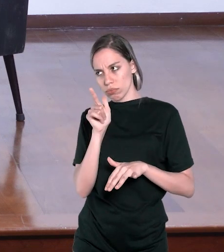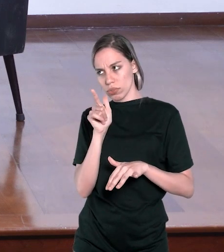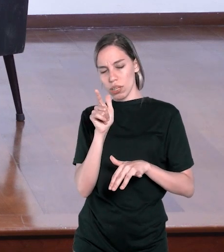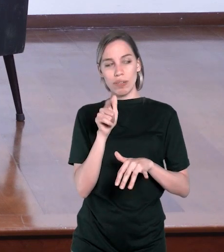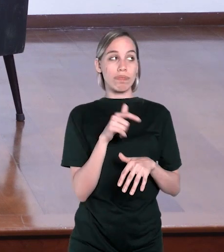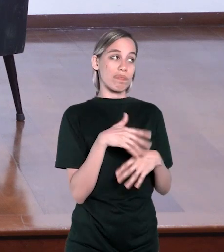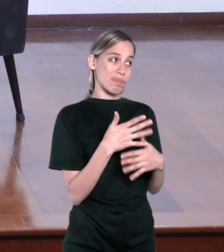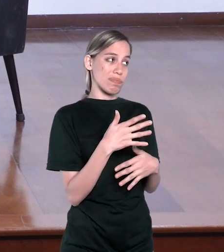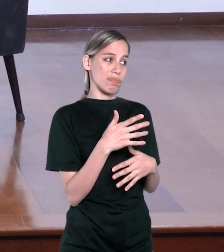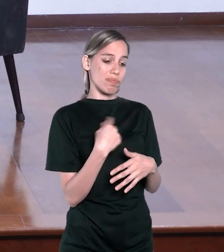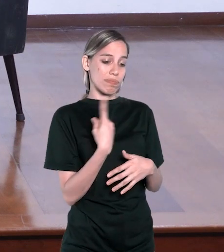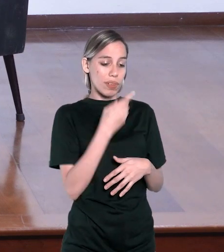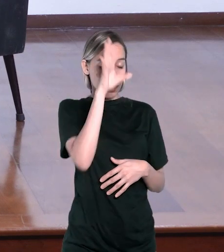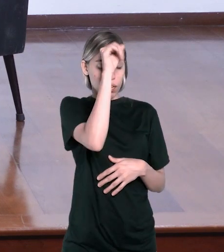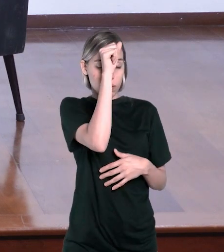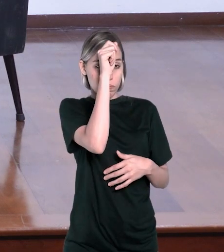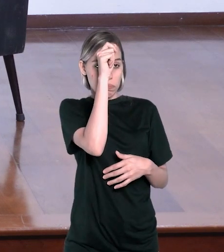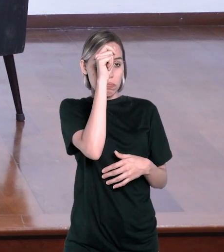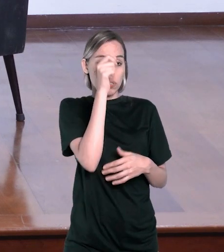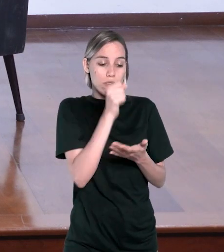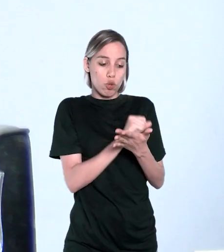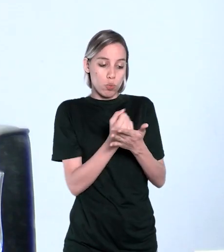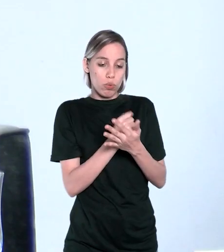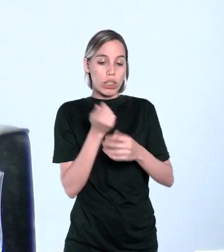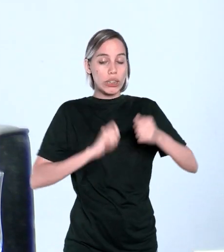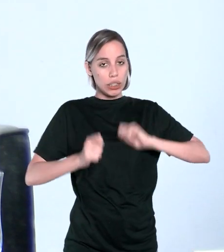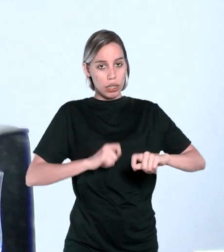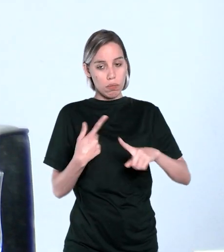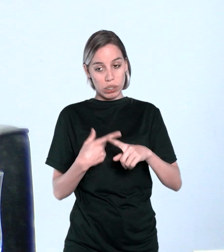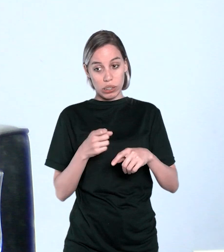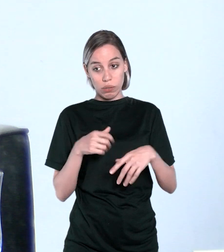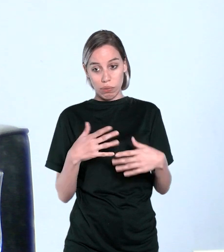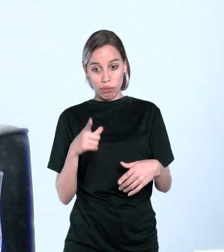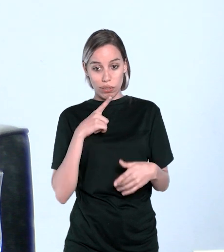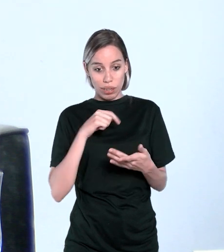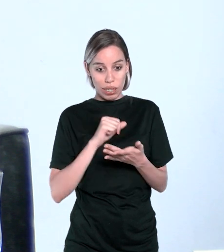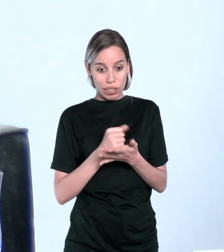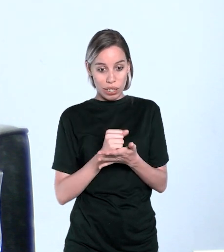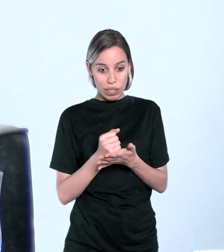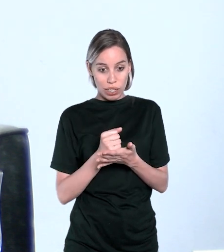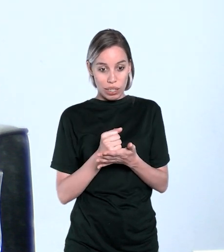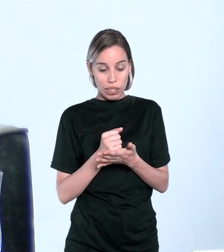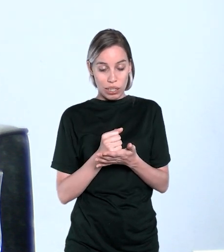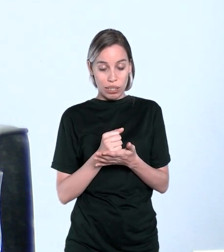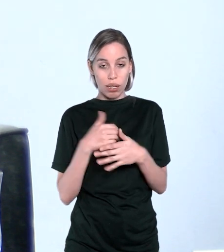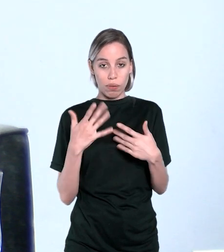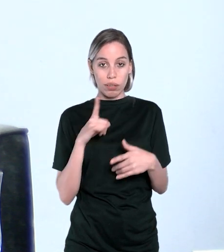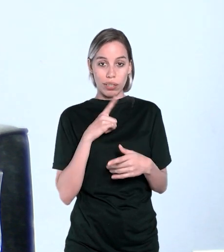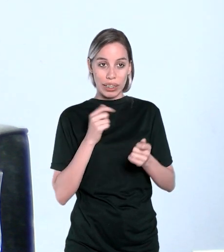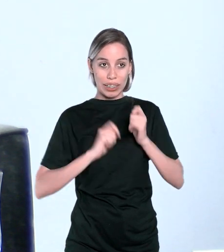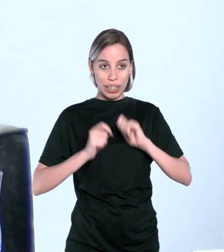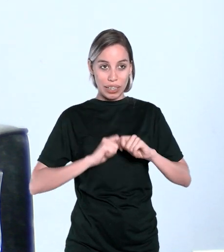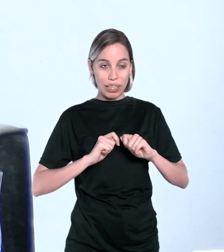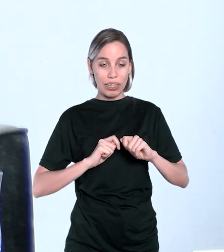ansiedade. Você aprende, quando ela vem, você já sabe. Isso é o bom de fazer o 3º livro, sabe, Afonso? Porque